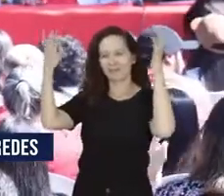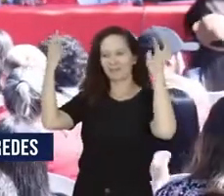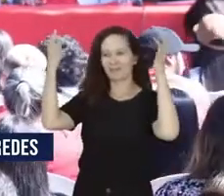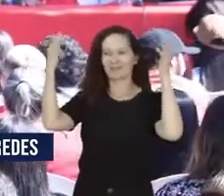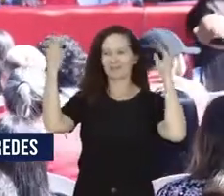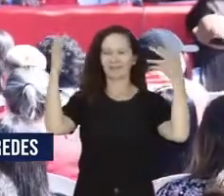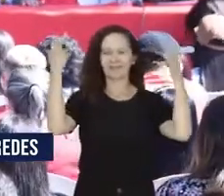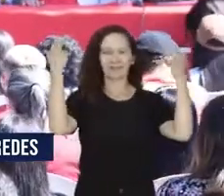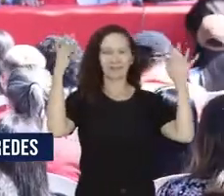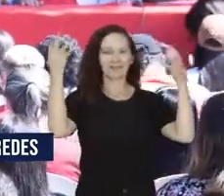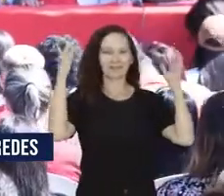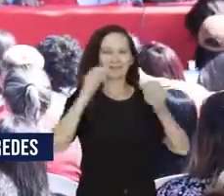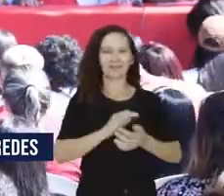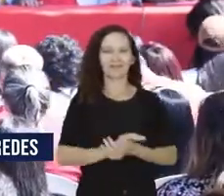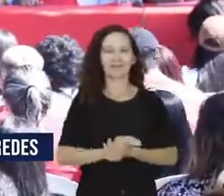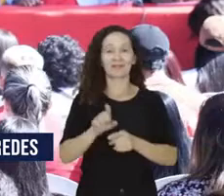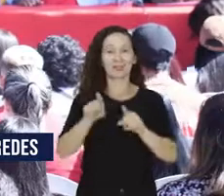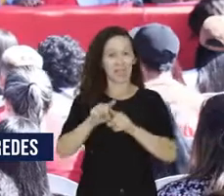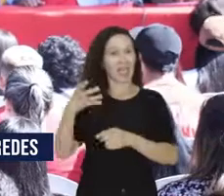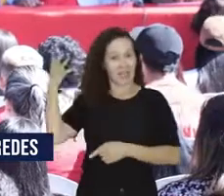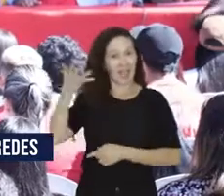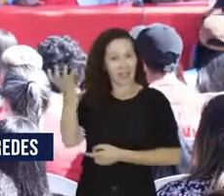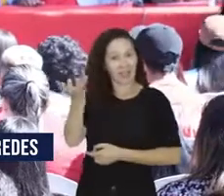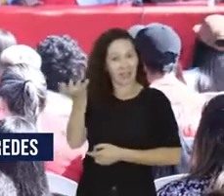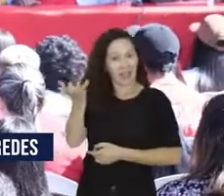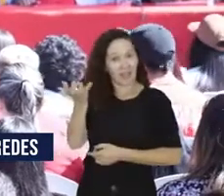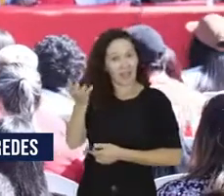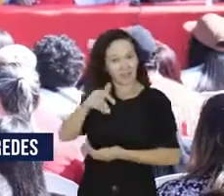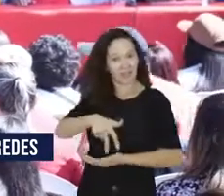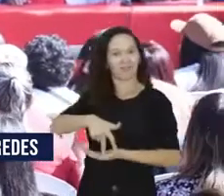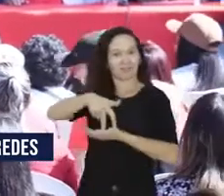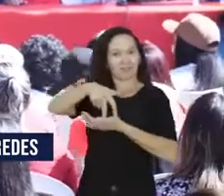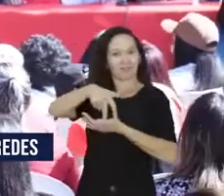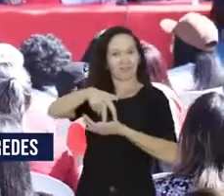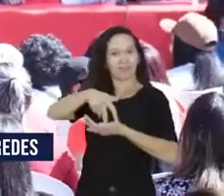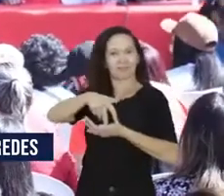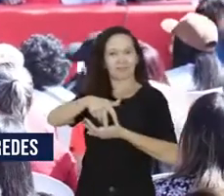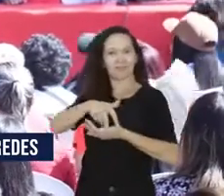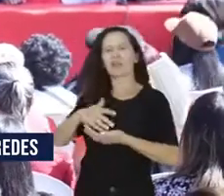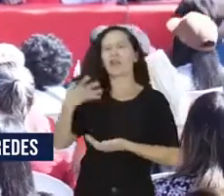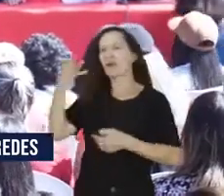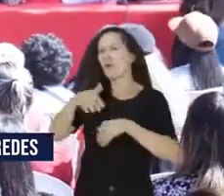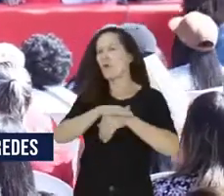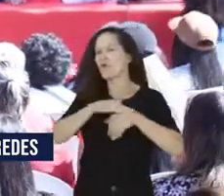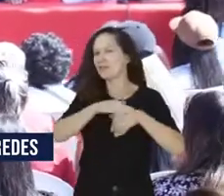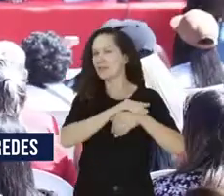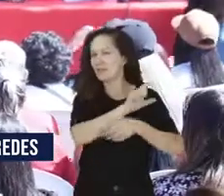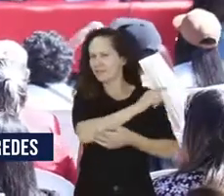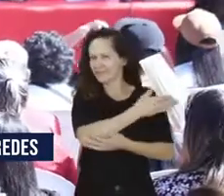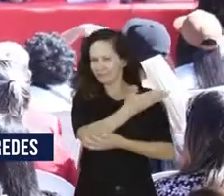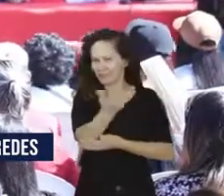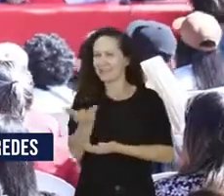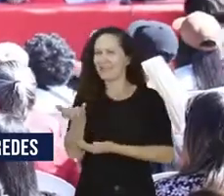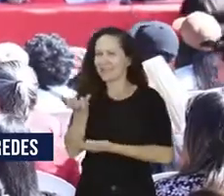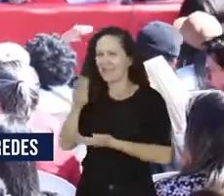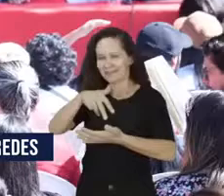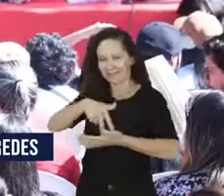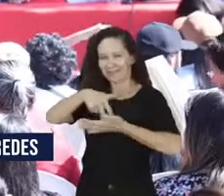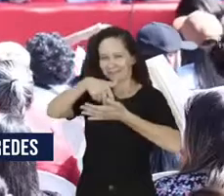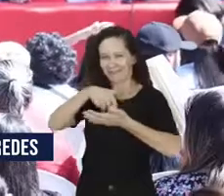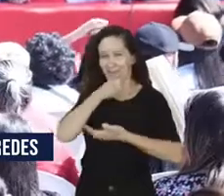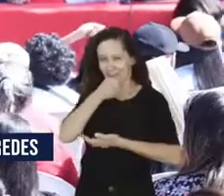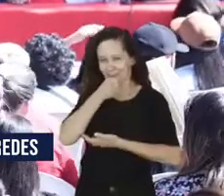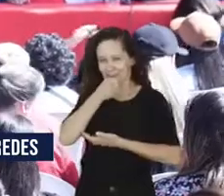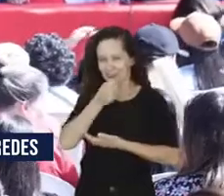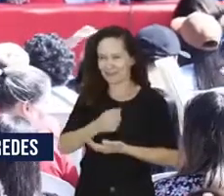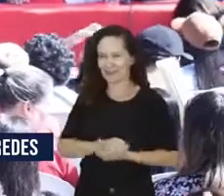Quer dar uma palavrinha? Quer dar uma palavrinha, Braz? Quer dar uma palavrinha? Quer dar uma falada com o pessoal aqui? Quer falar? Quer falar? Dá um